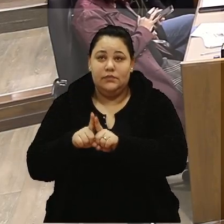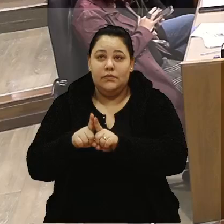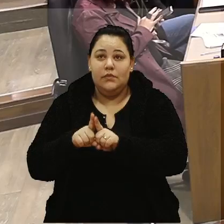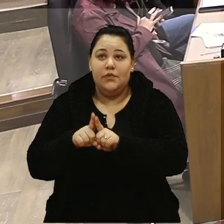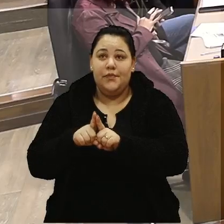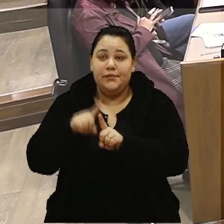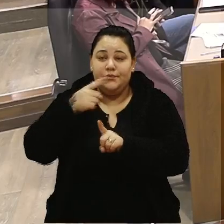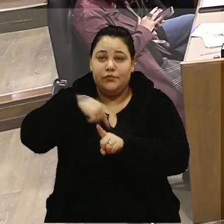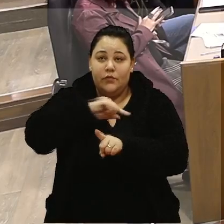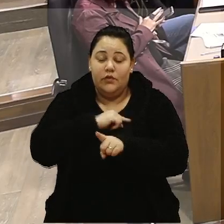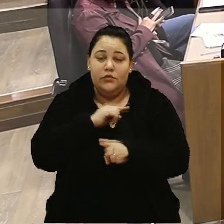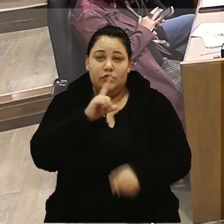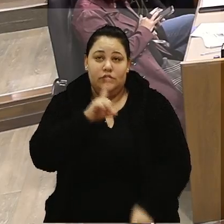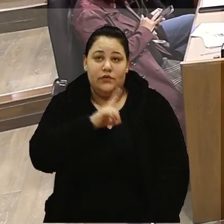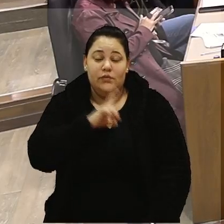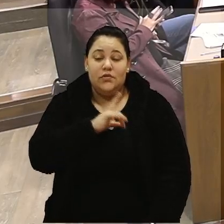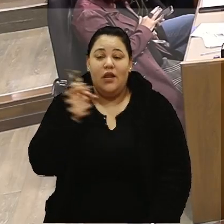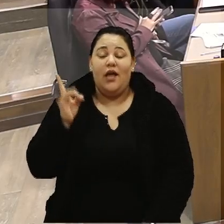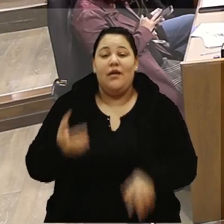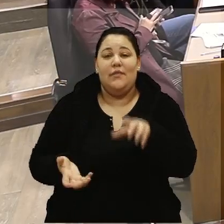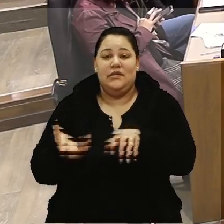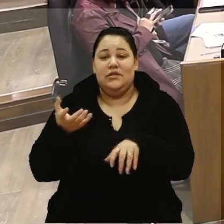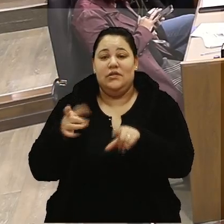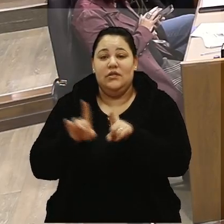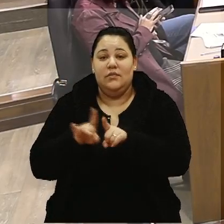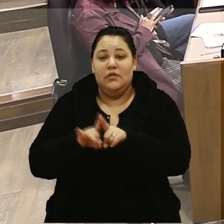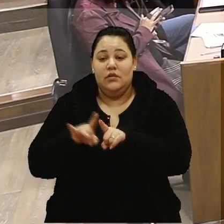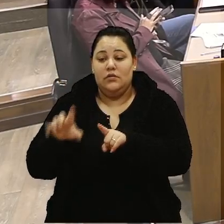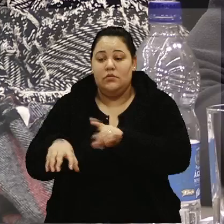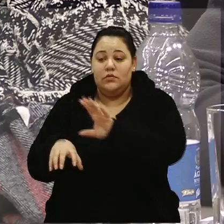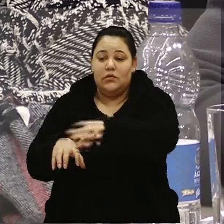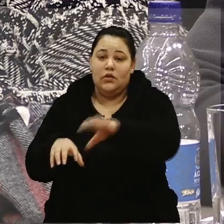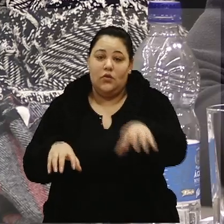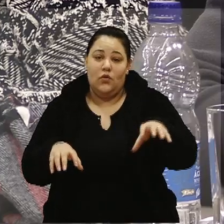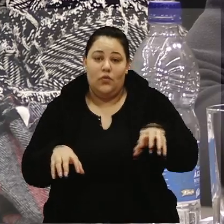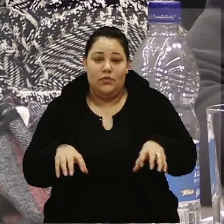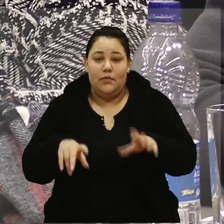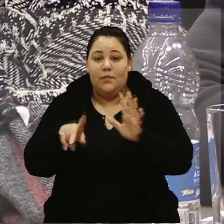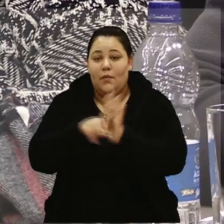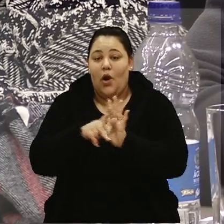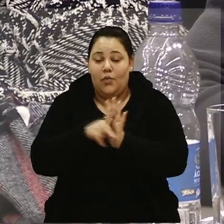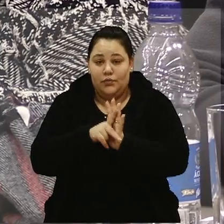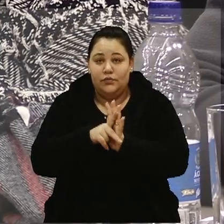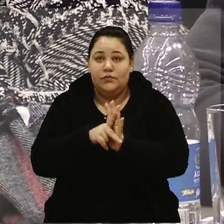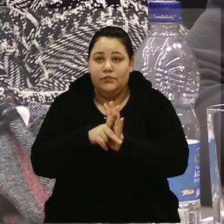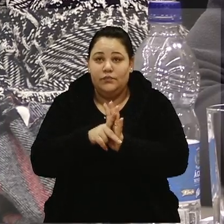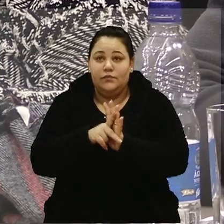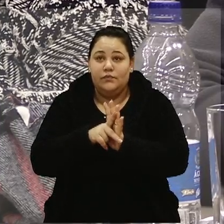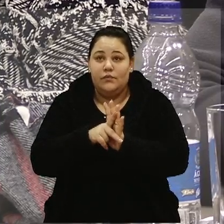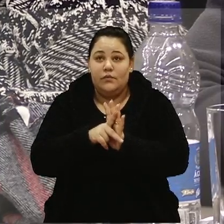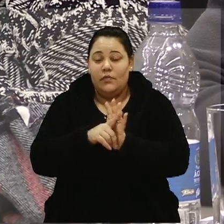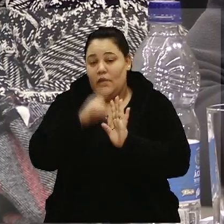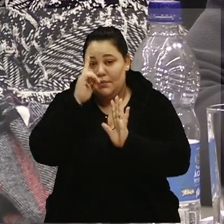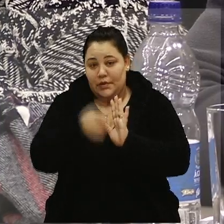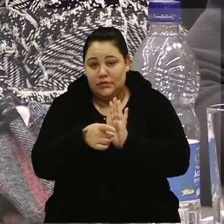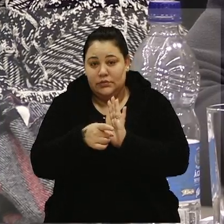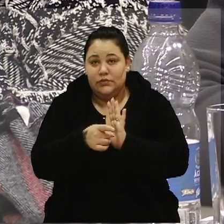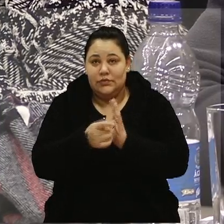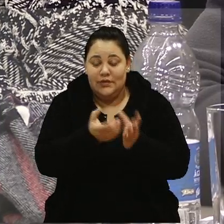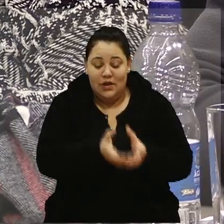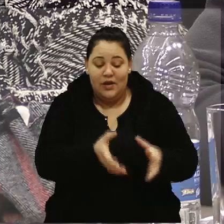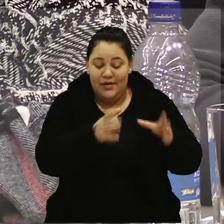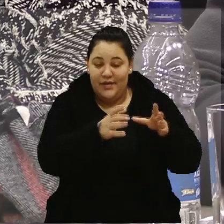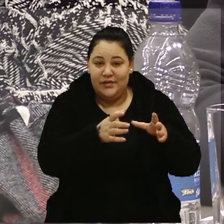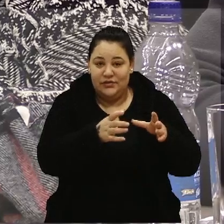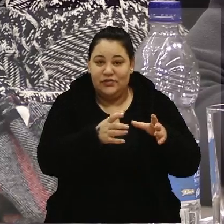E estivemos lá em Brasília, no setor específico, aonde eles mandam kits de